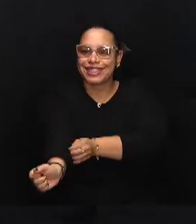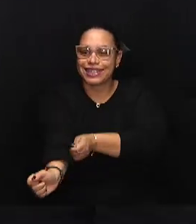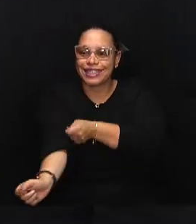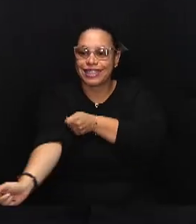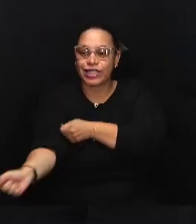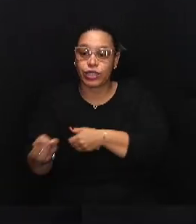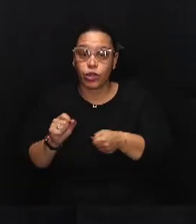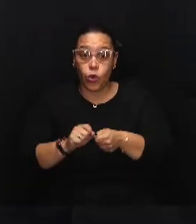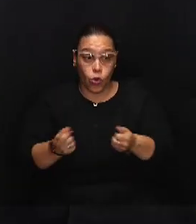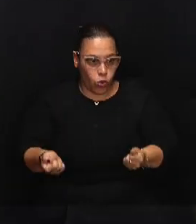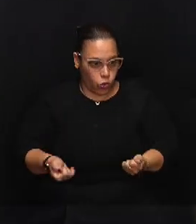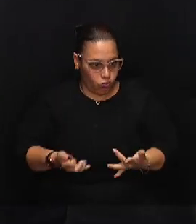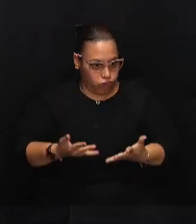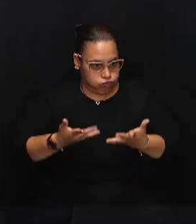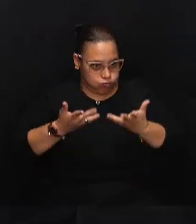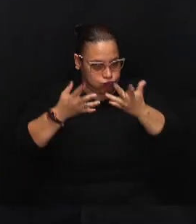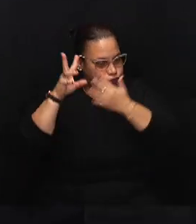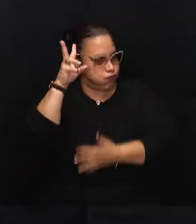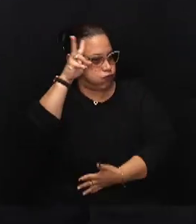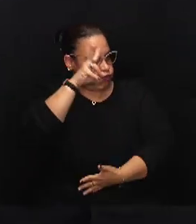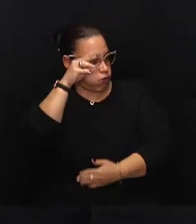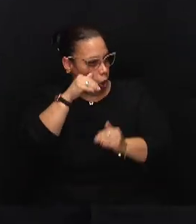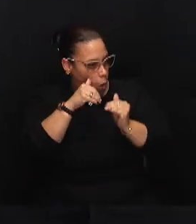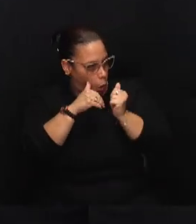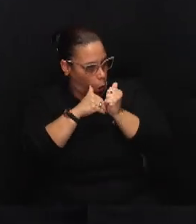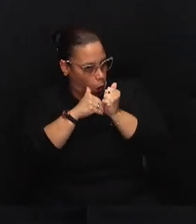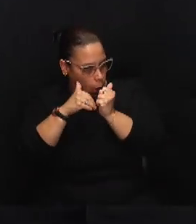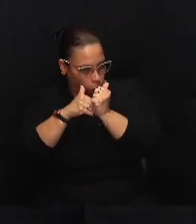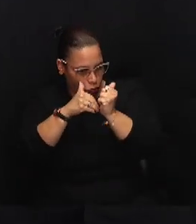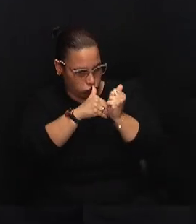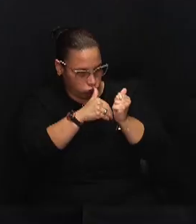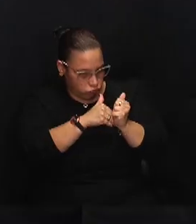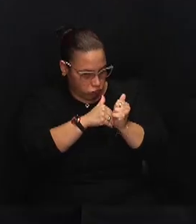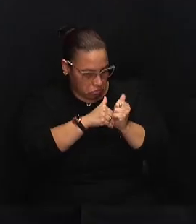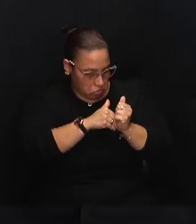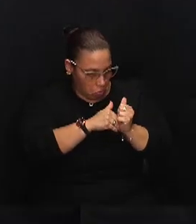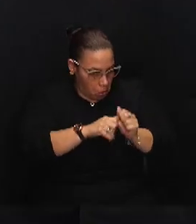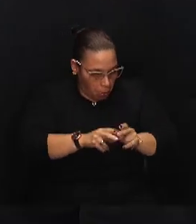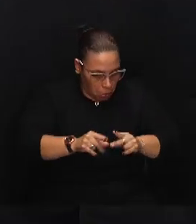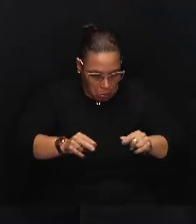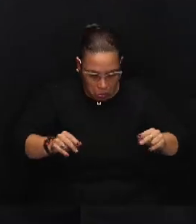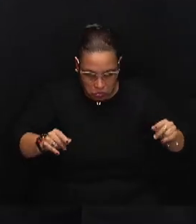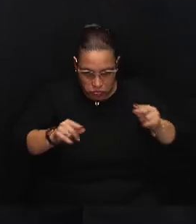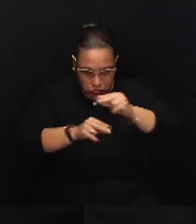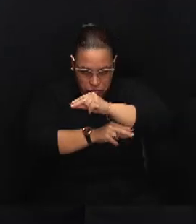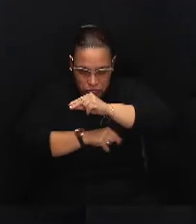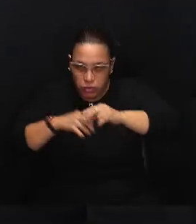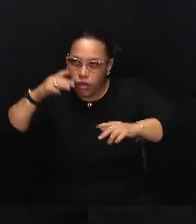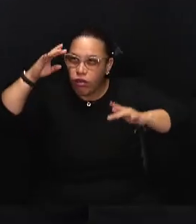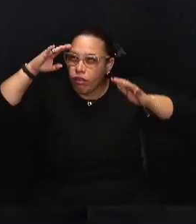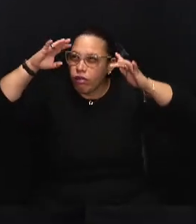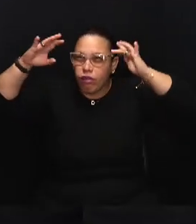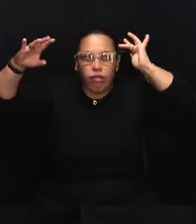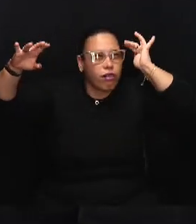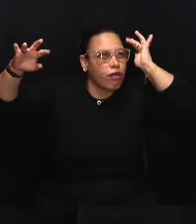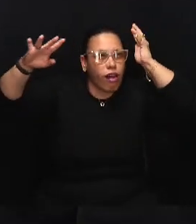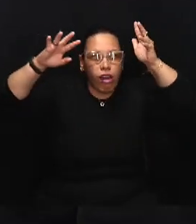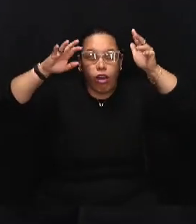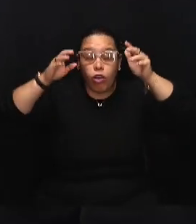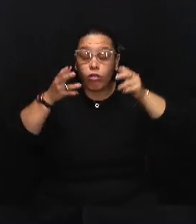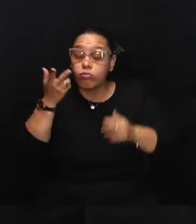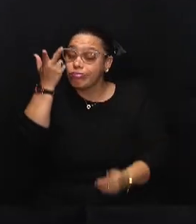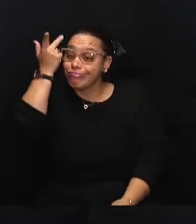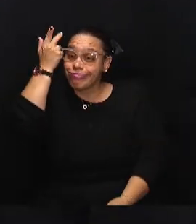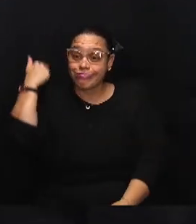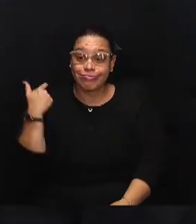fazer emergir as histórias que estão ocultas aí embaixo da terra, no imaginário de algumas pessoas e tornar isso comum para